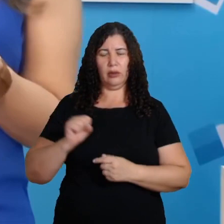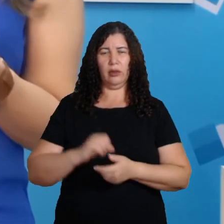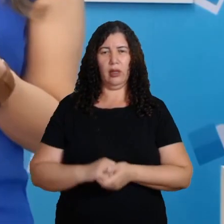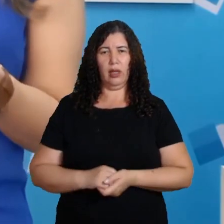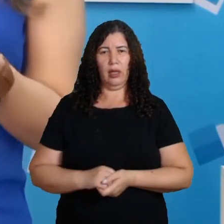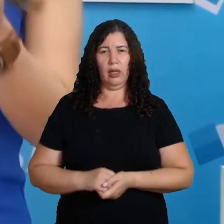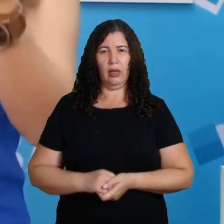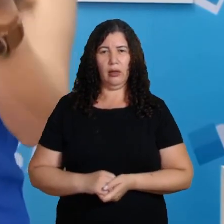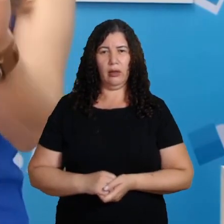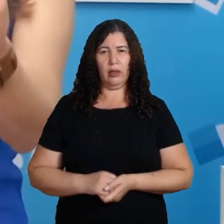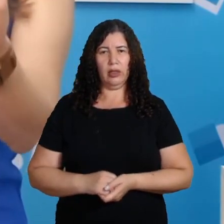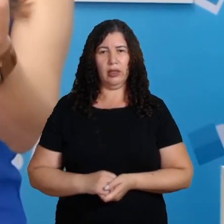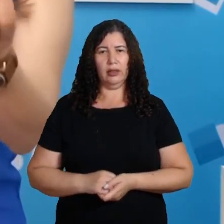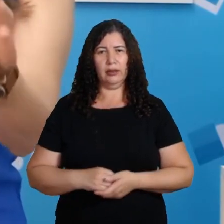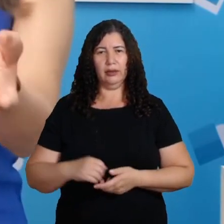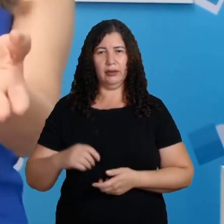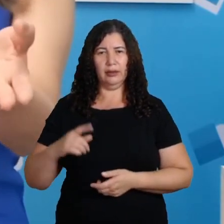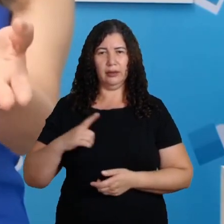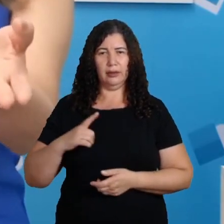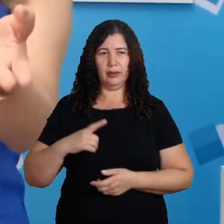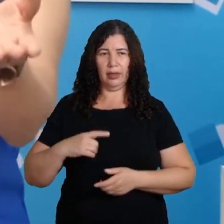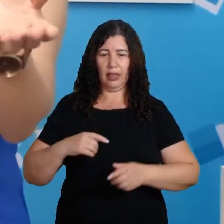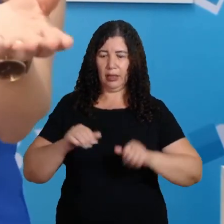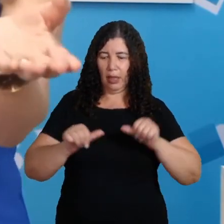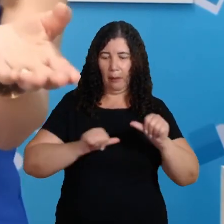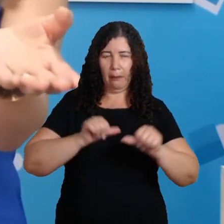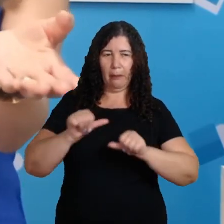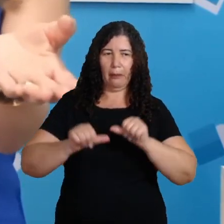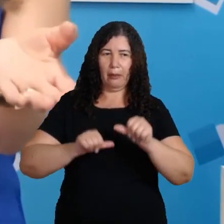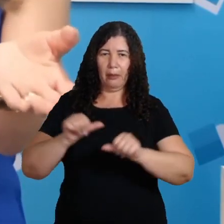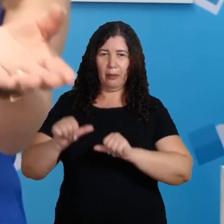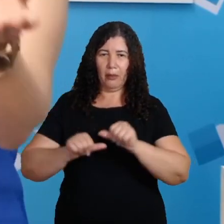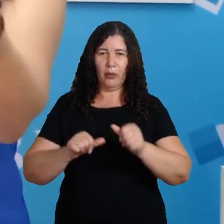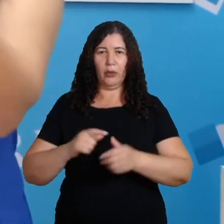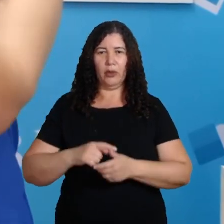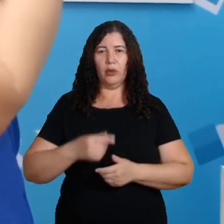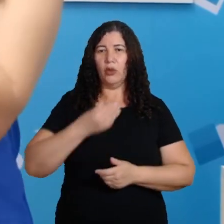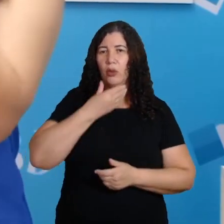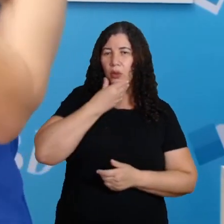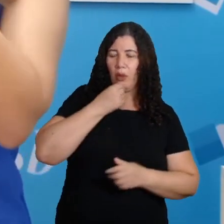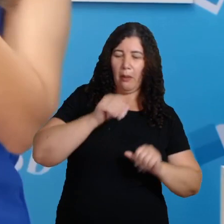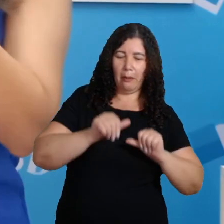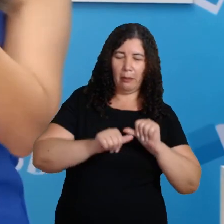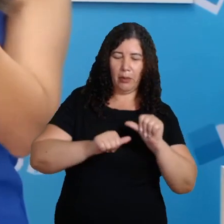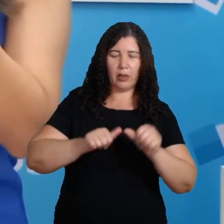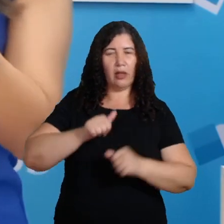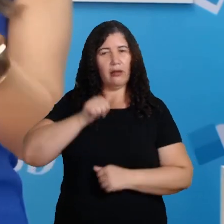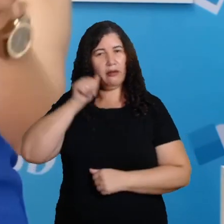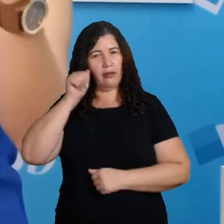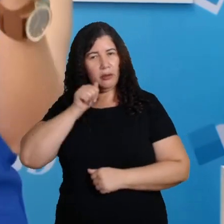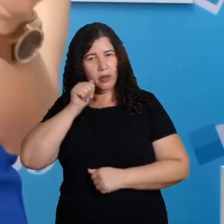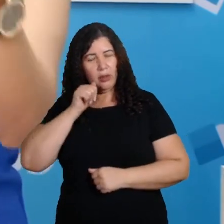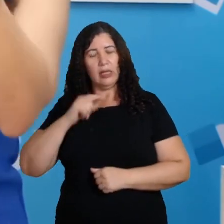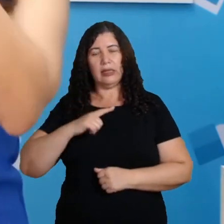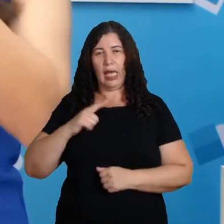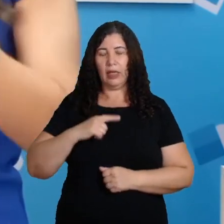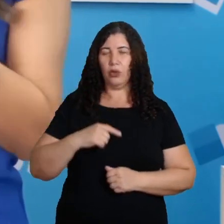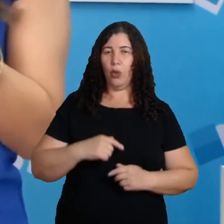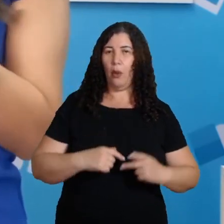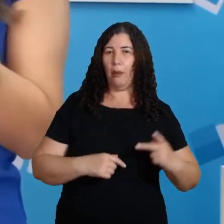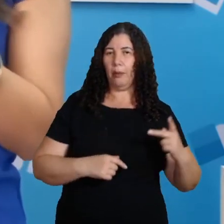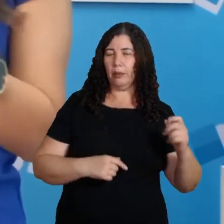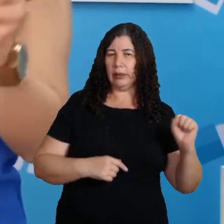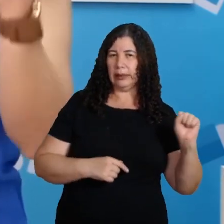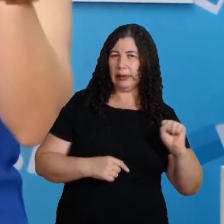são variáveis? Justamente que eles podem sair do masculino, irem para o feminino, saírem